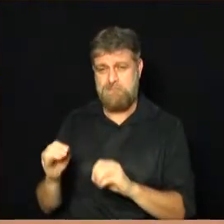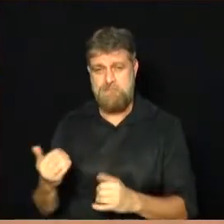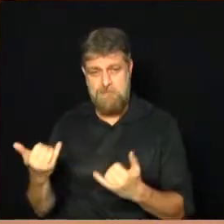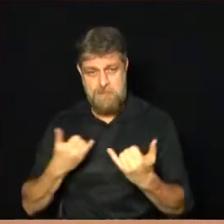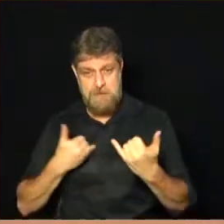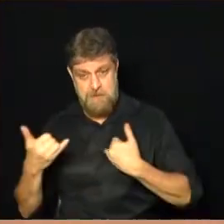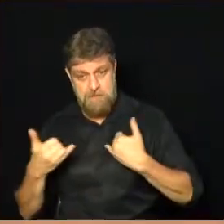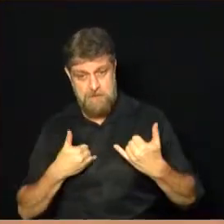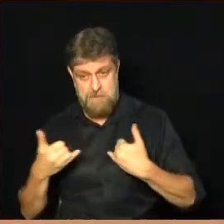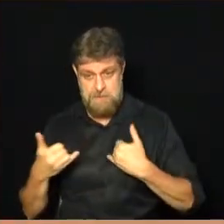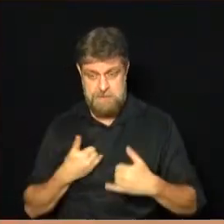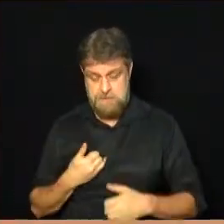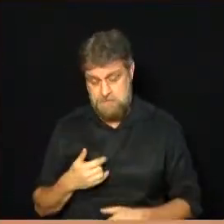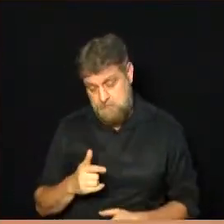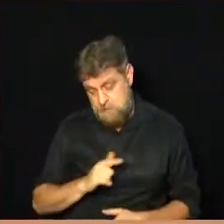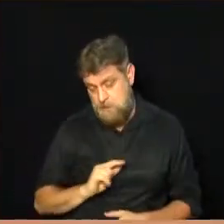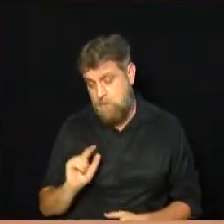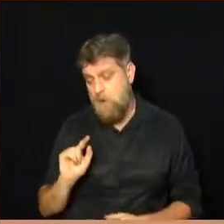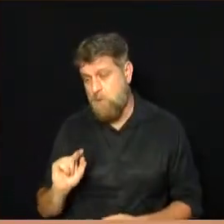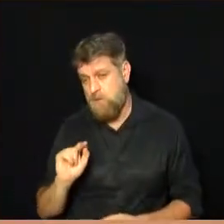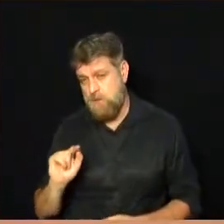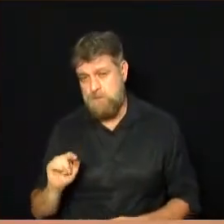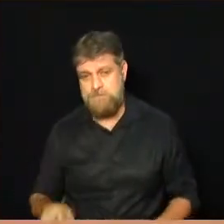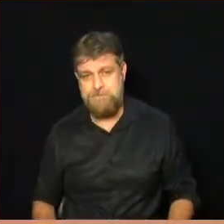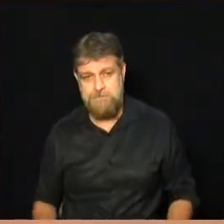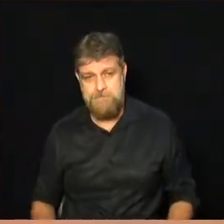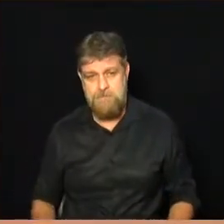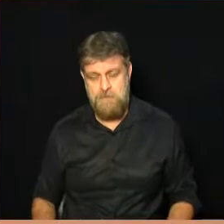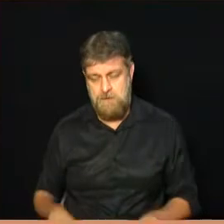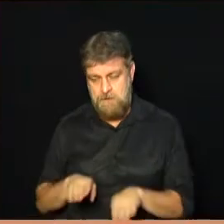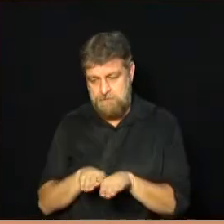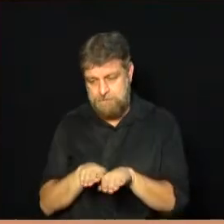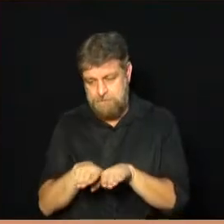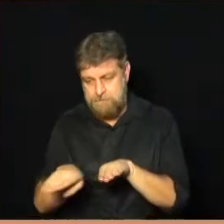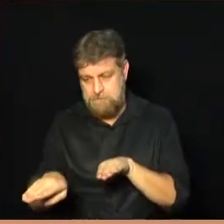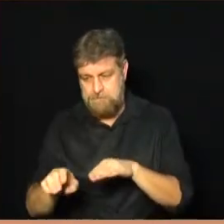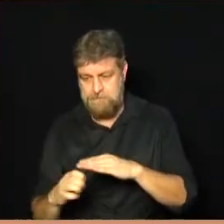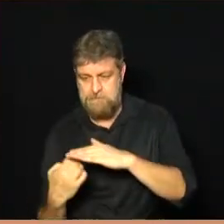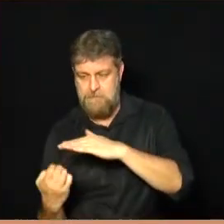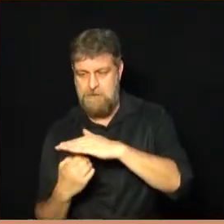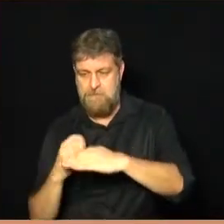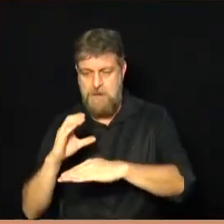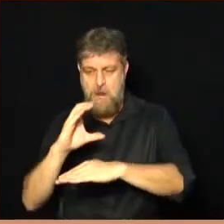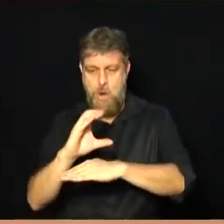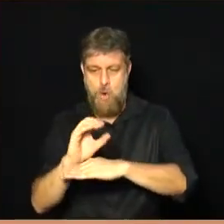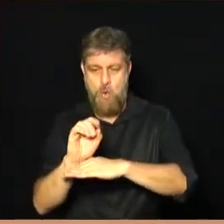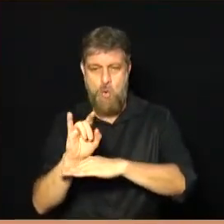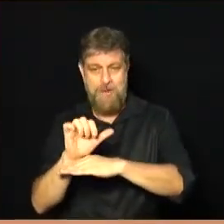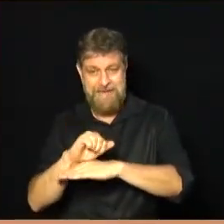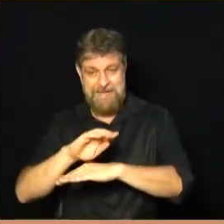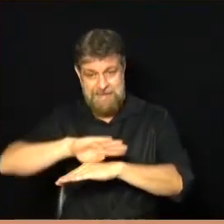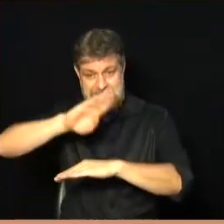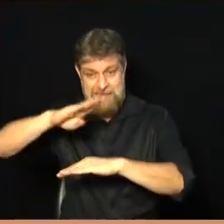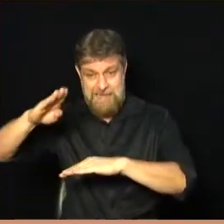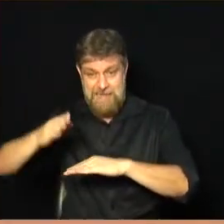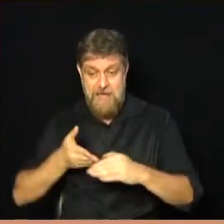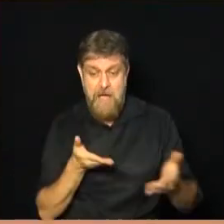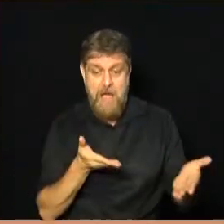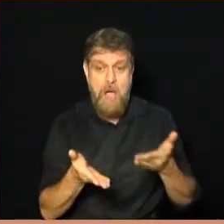em off é que essa concessão da rodovia Colinas talvez seja colocada num novo processo